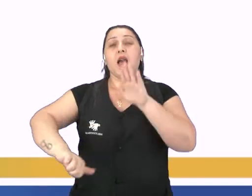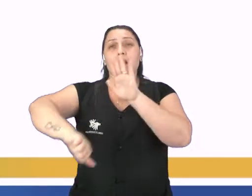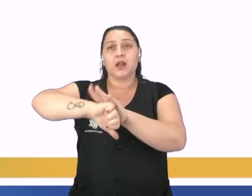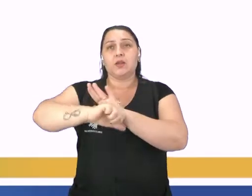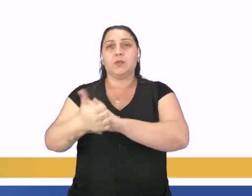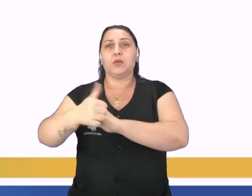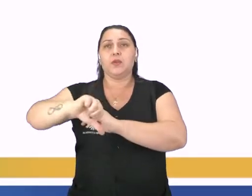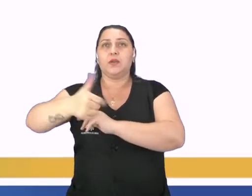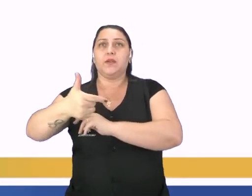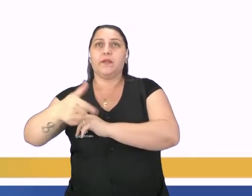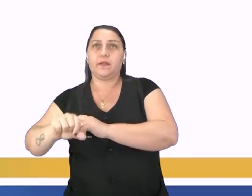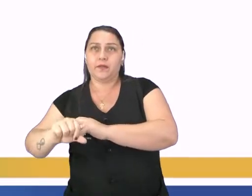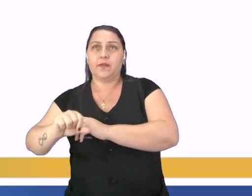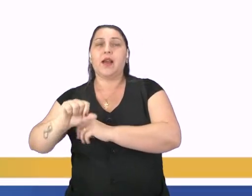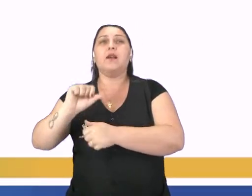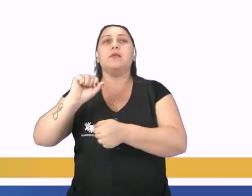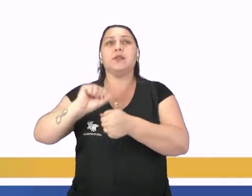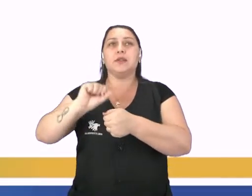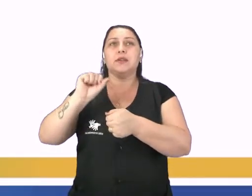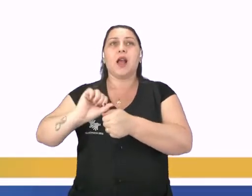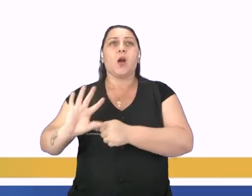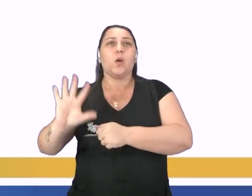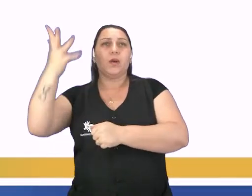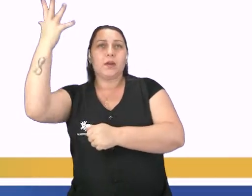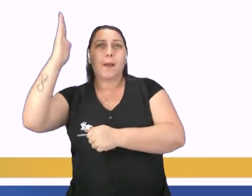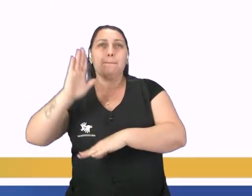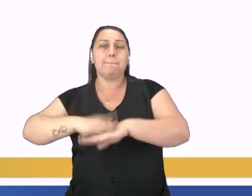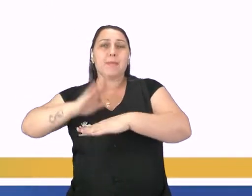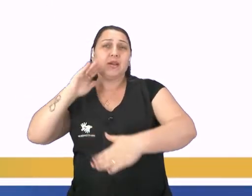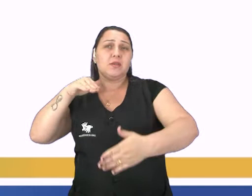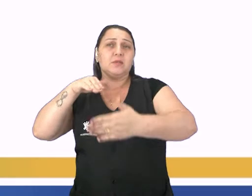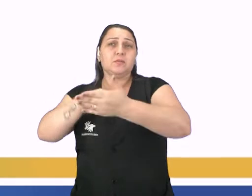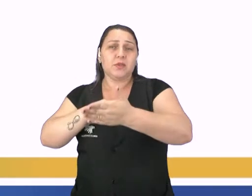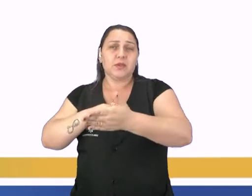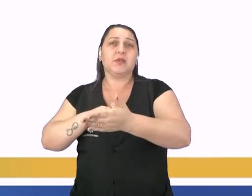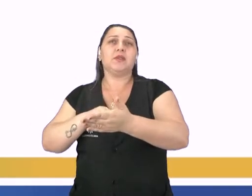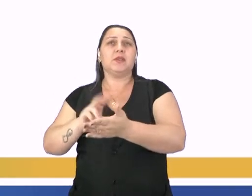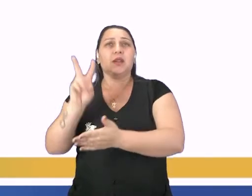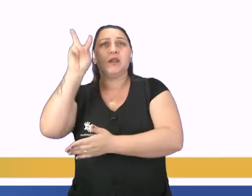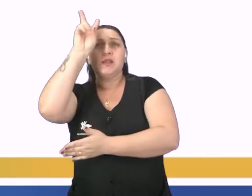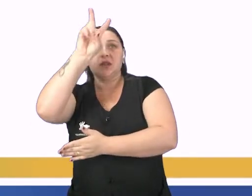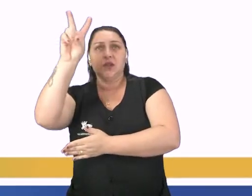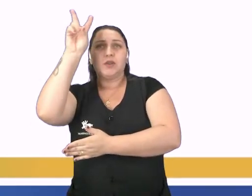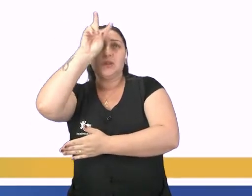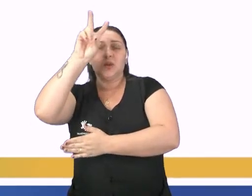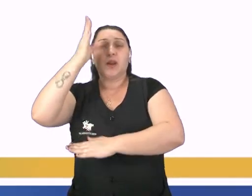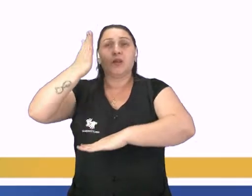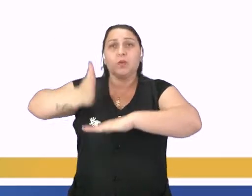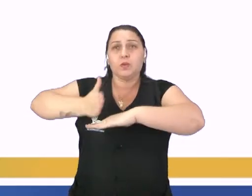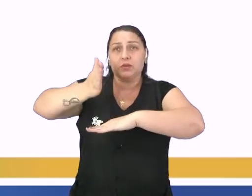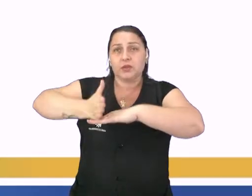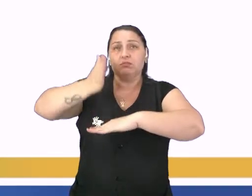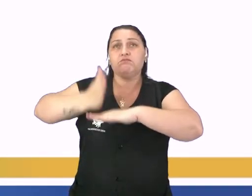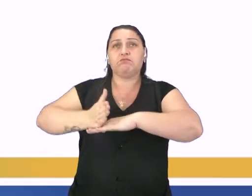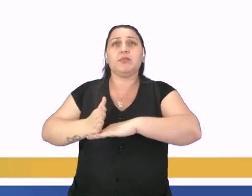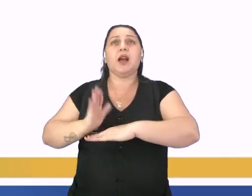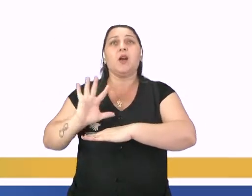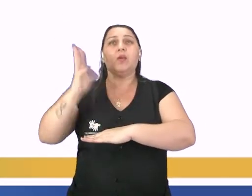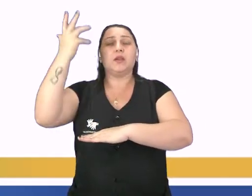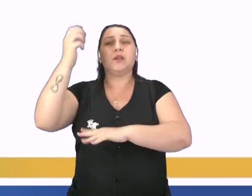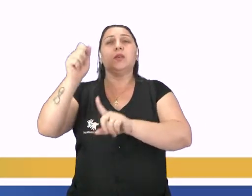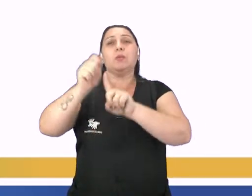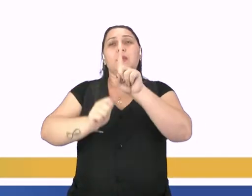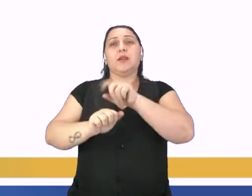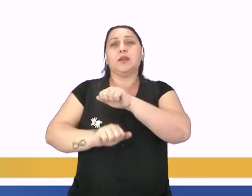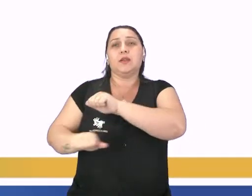de 1929 foi um dos acontecimentos mais impactantes da história contemporânea. Essa crise ocorreu nos meses